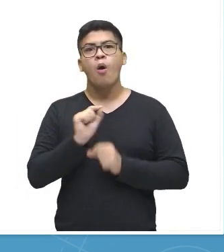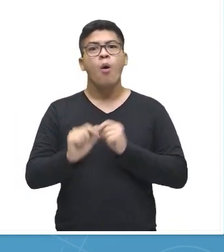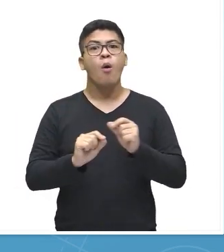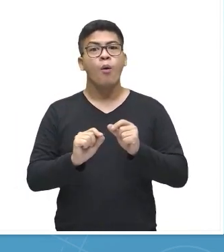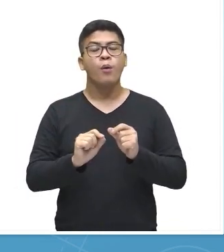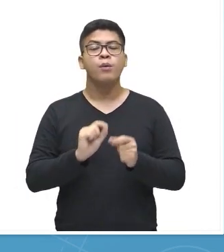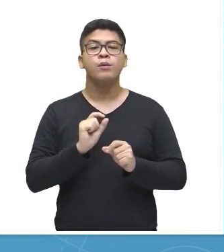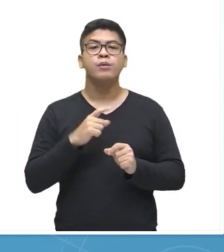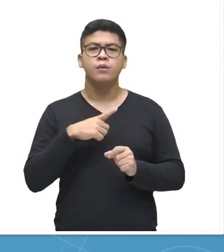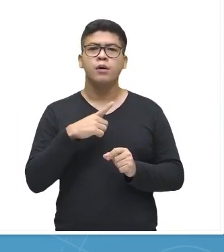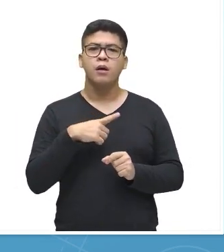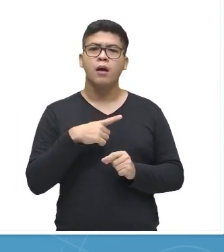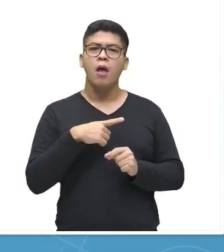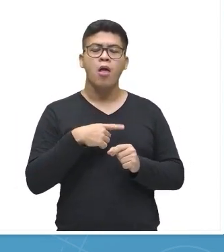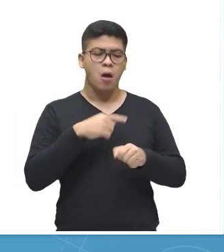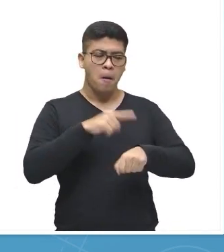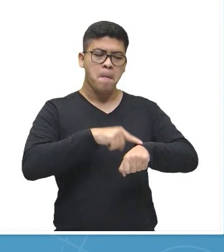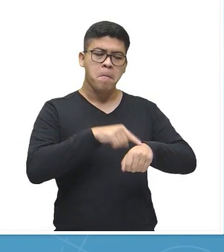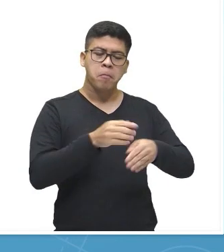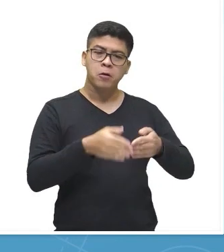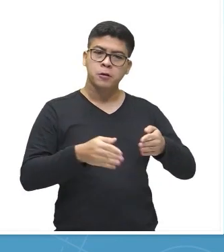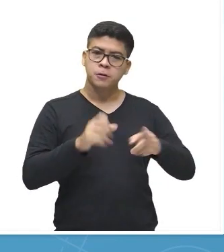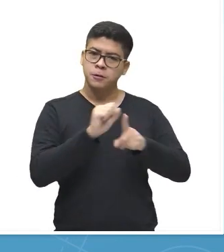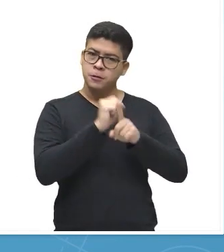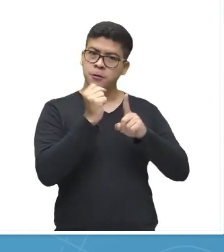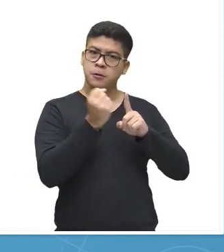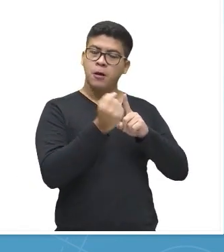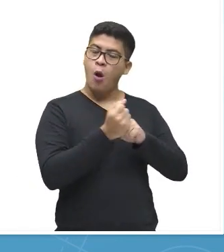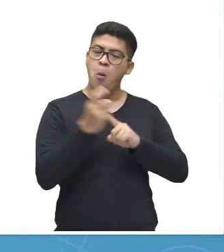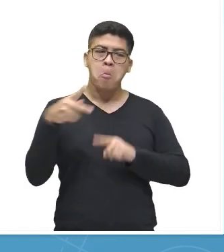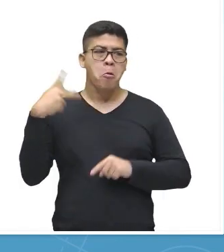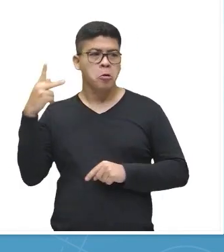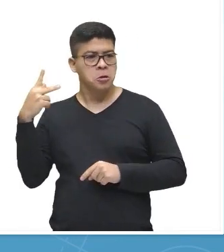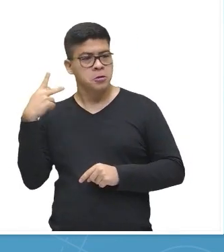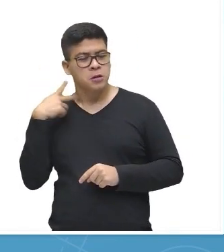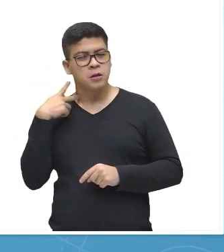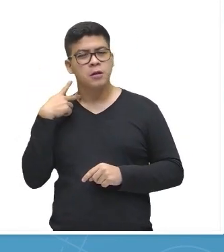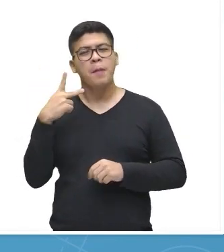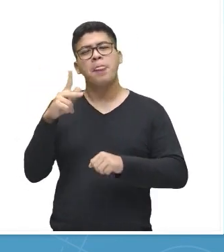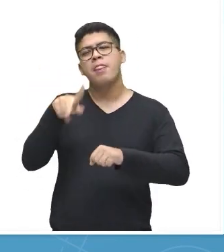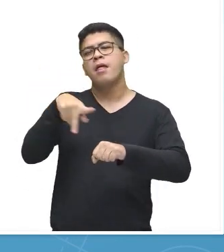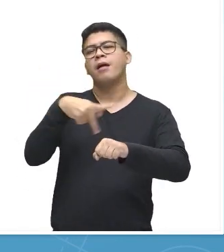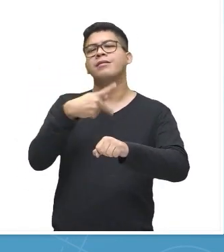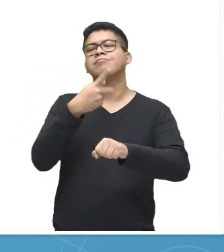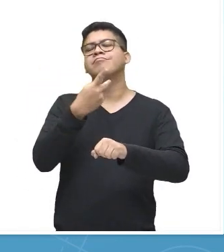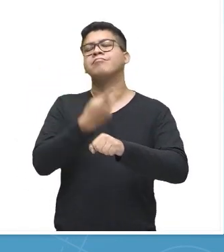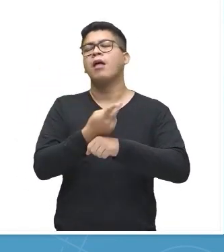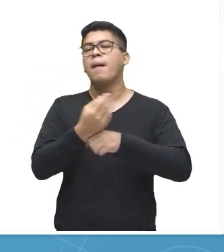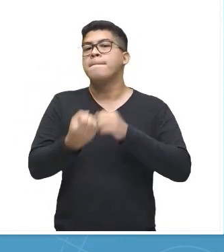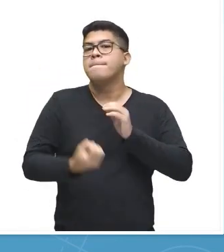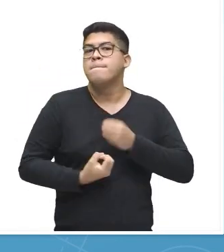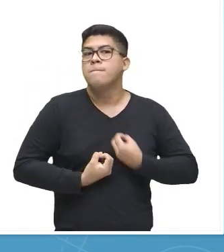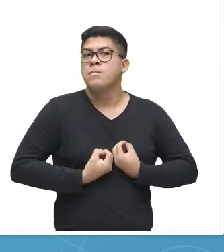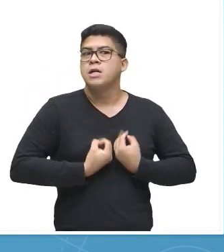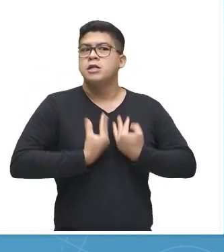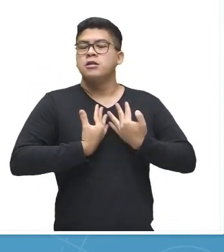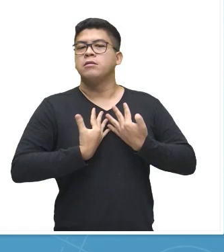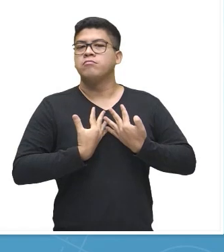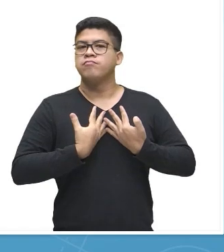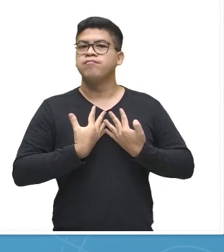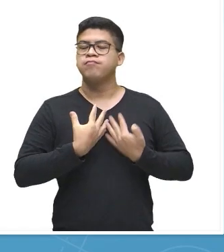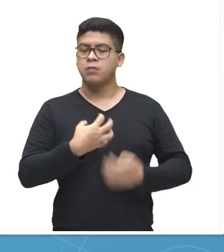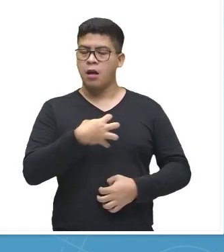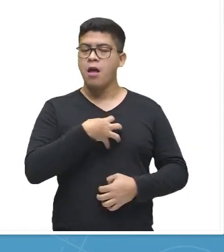realmente a dimensão social e política é o lugar da manifestação do sentido da